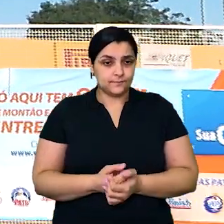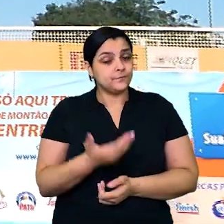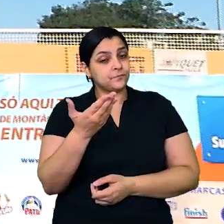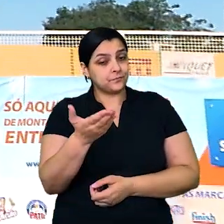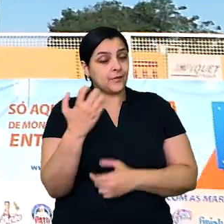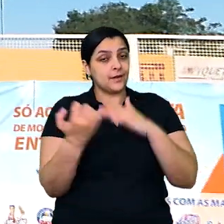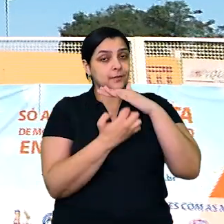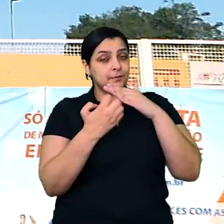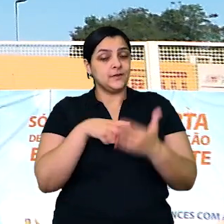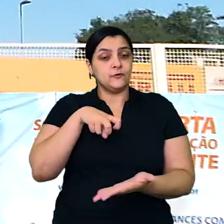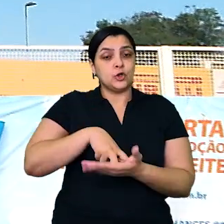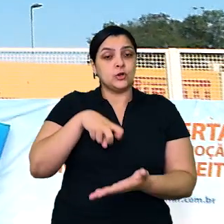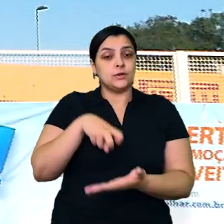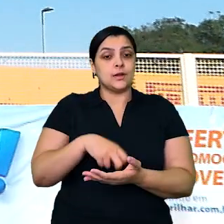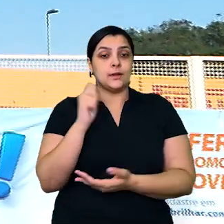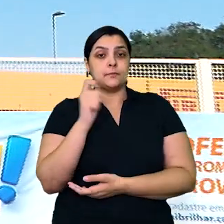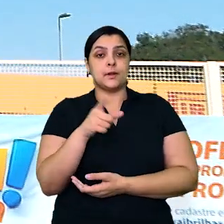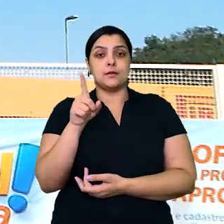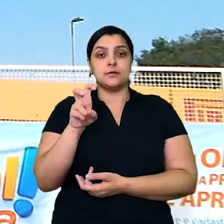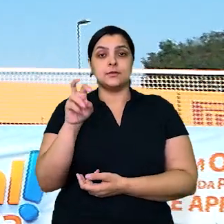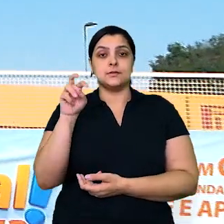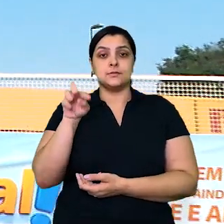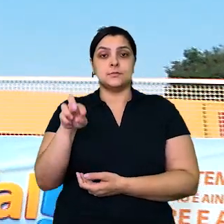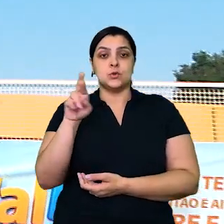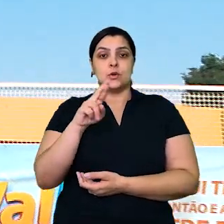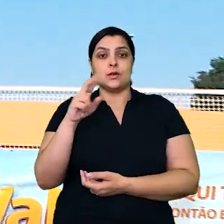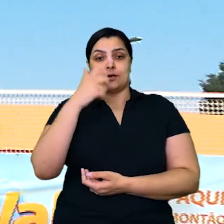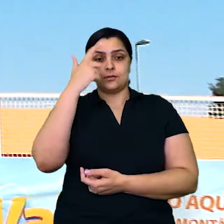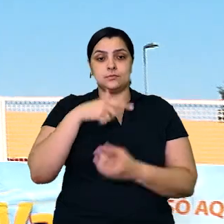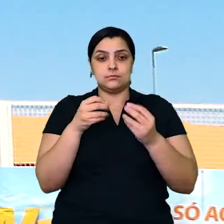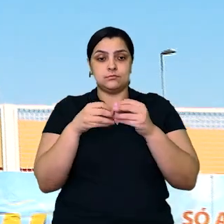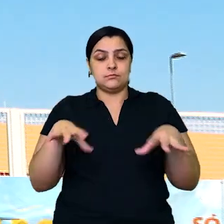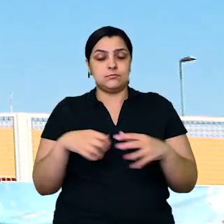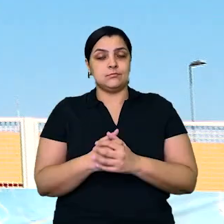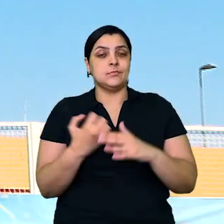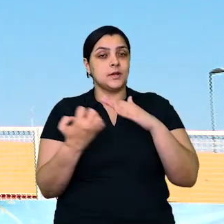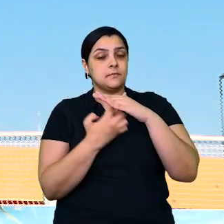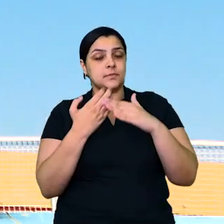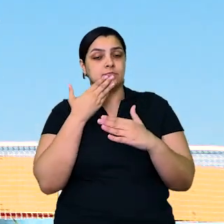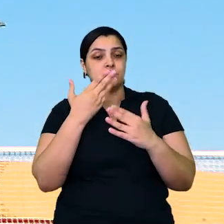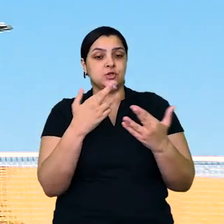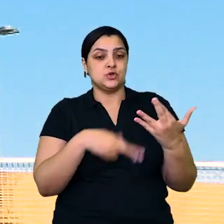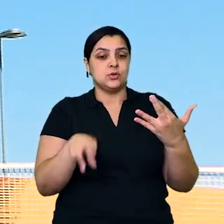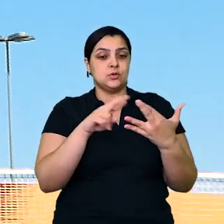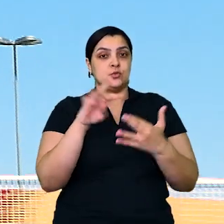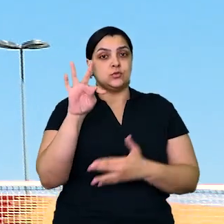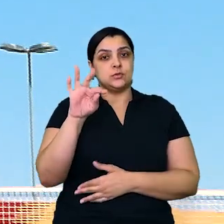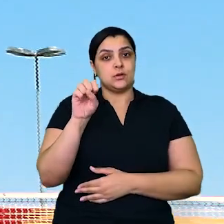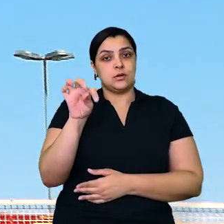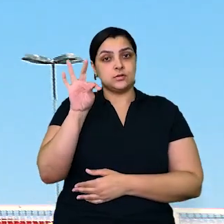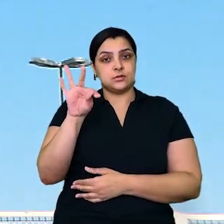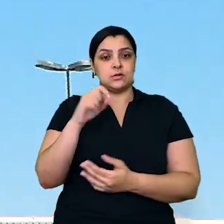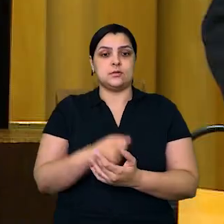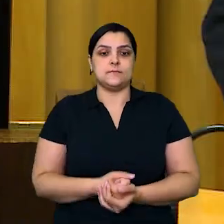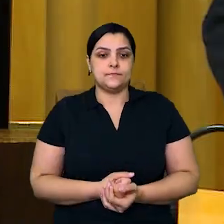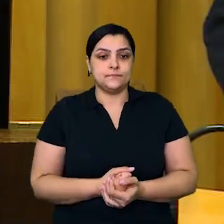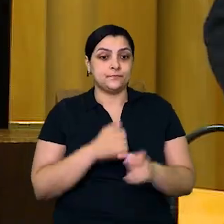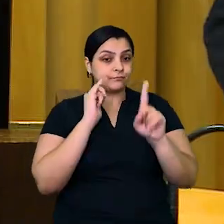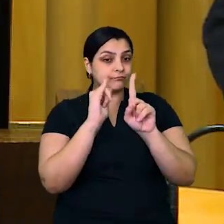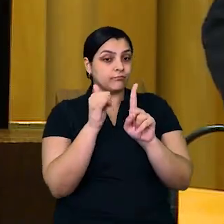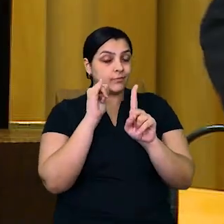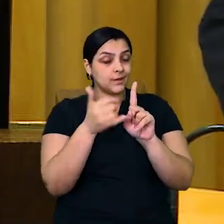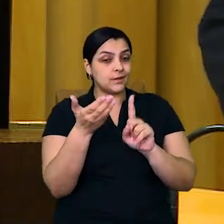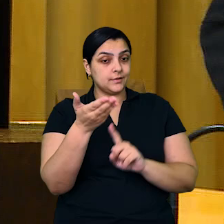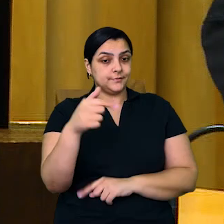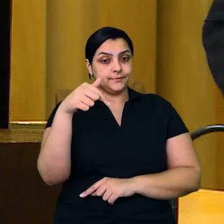o Walmart foi condenado a pagar R$15 mil por danos morais. A empresa recorreu ao Tribunal Superior do Trabalho. O relator